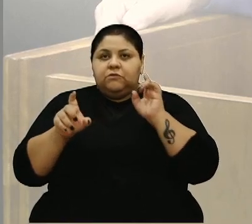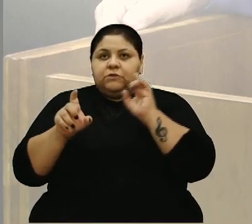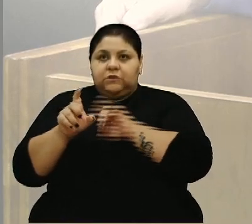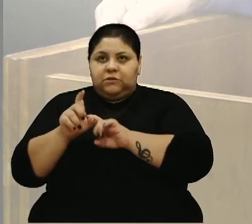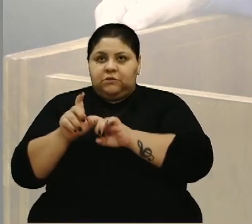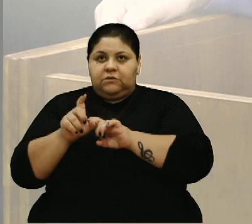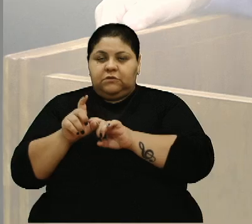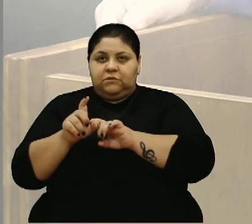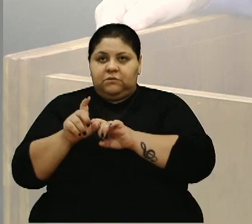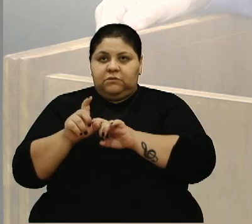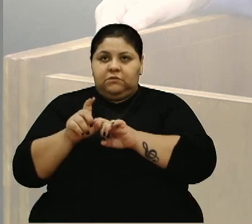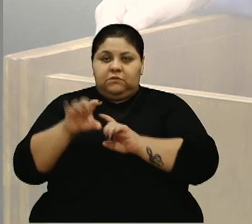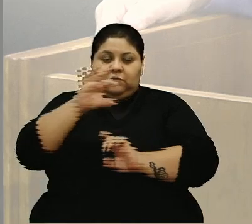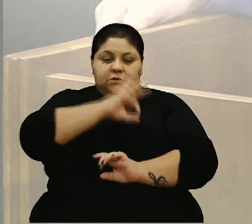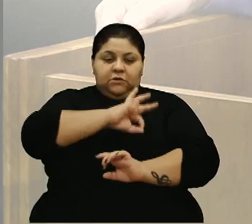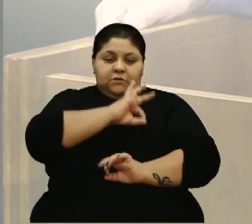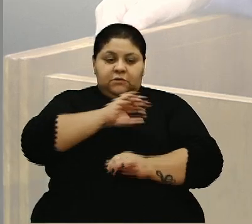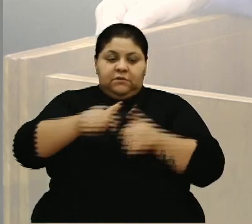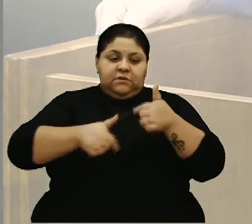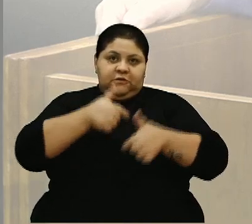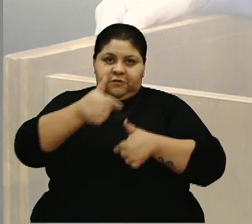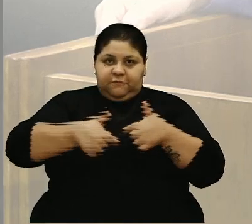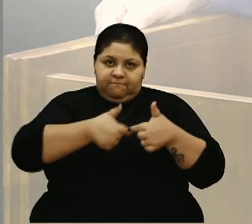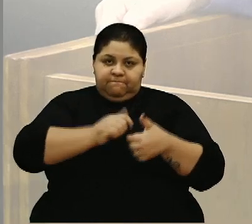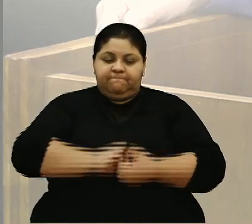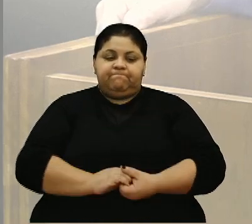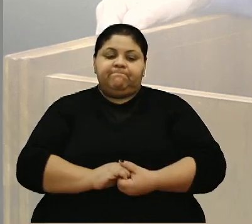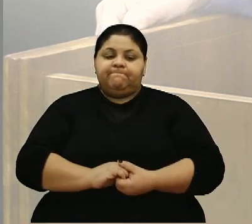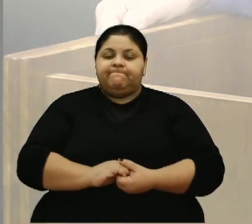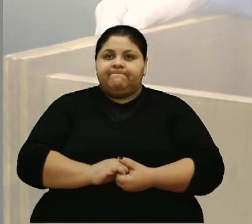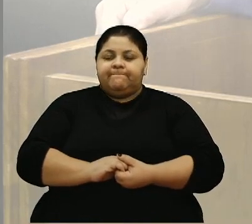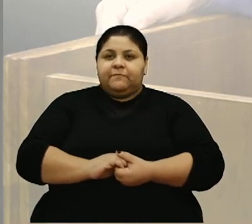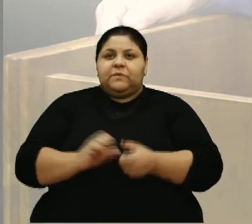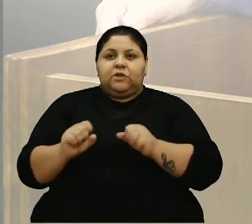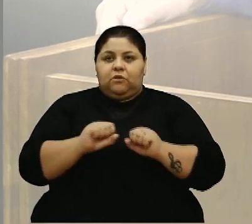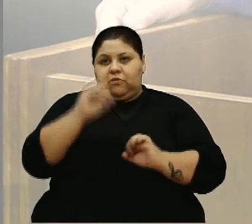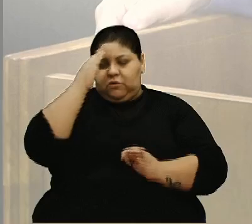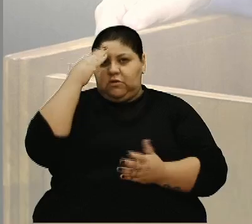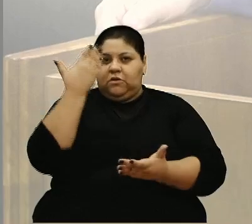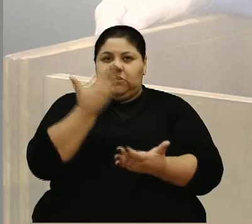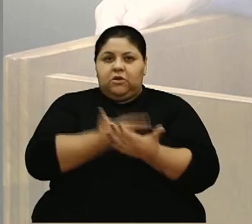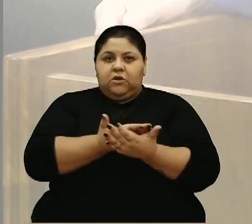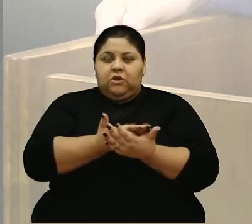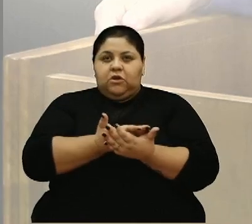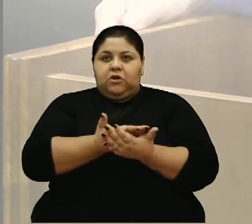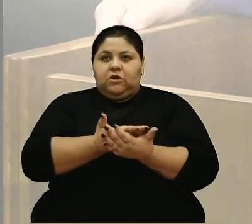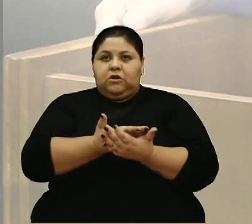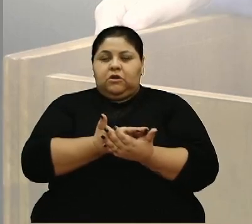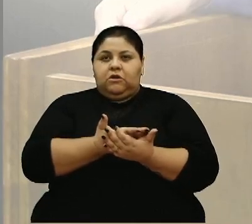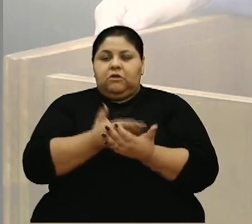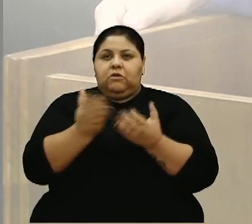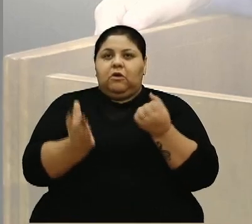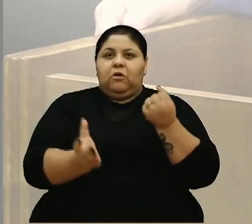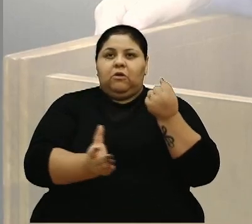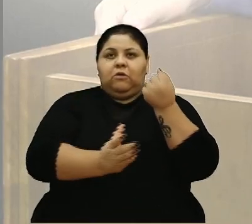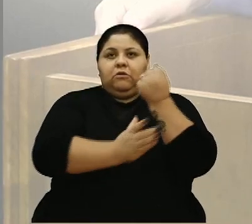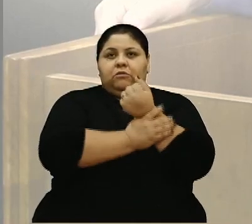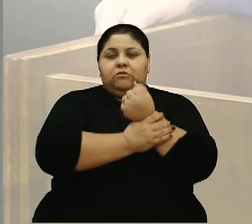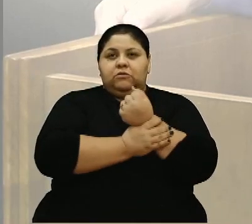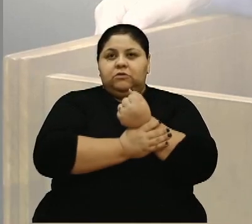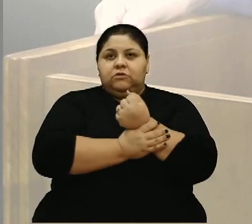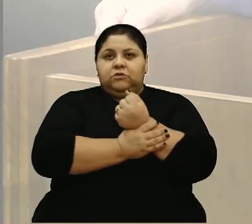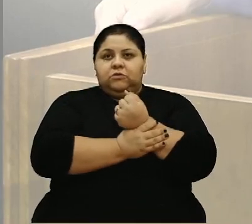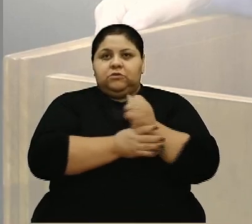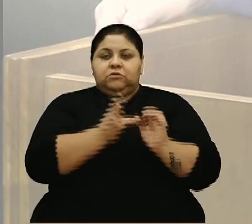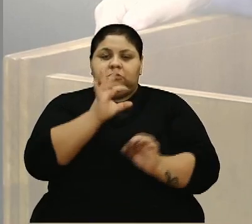dessa geração de renda, trabalho e emprego. Pode ter certeza que garantir o pagamento,